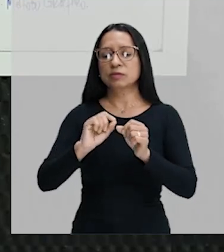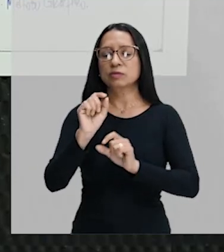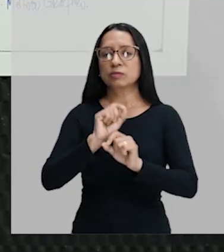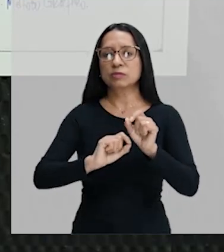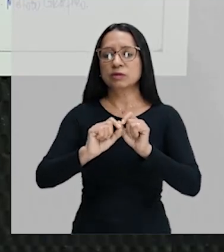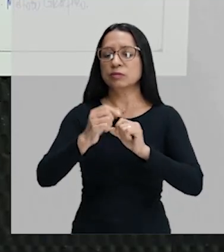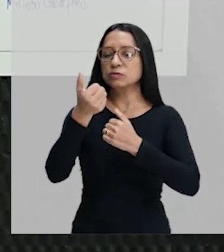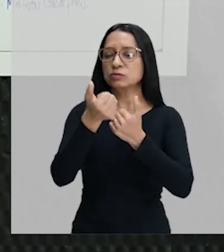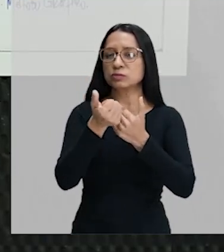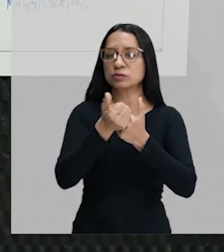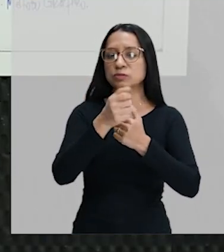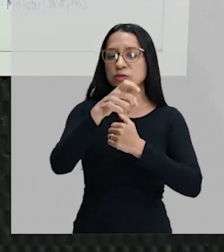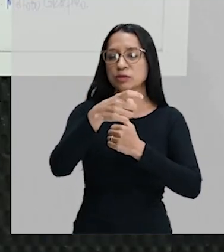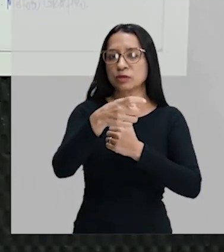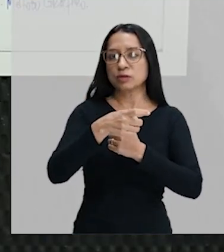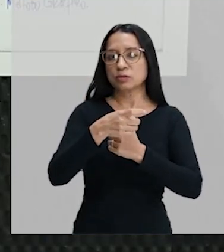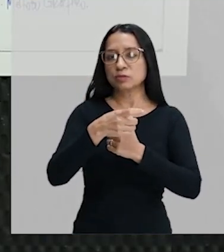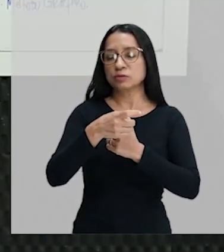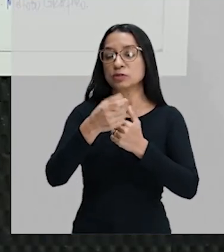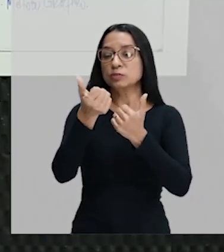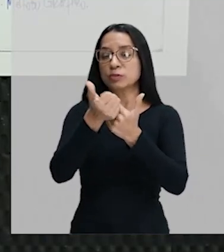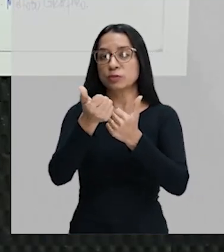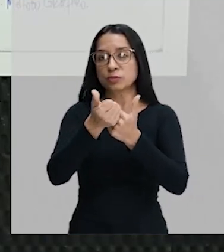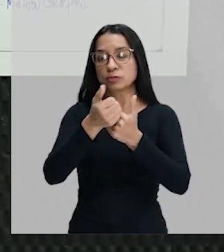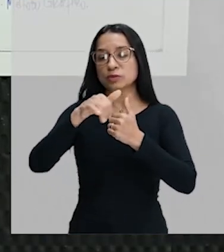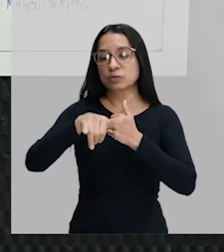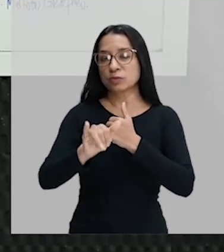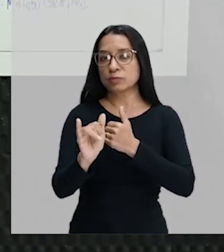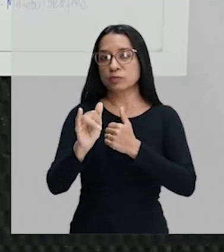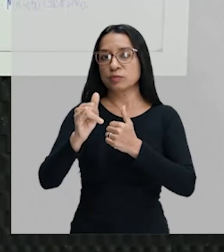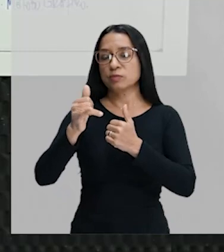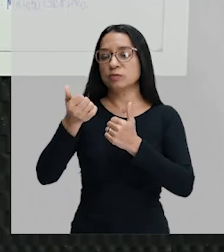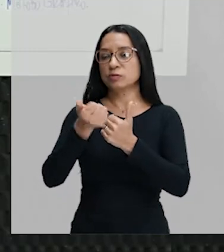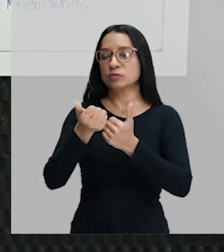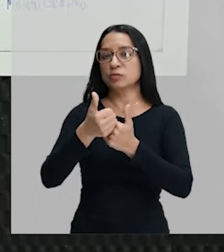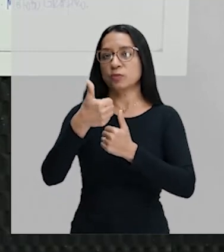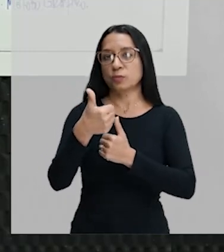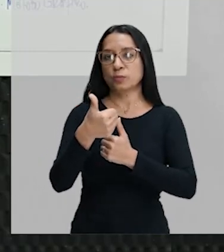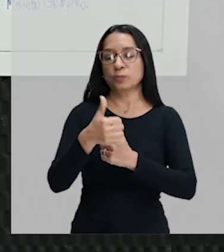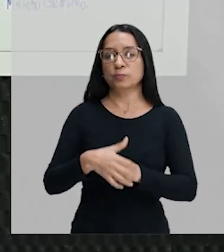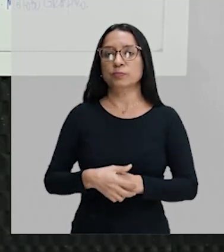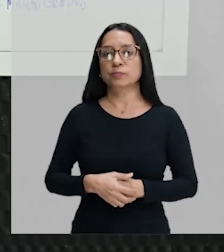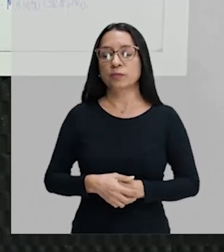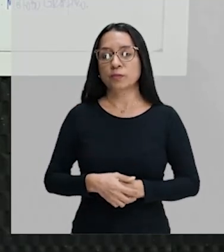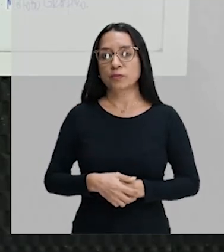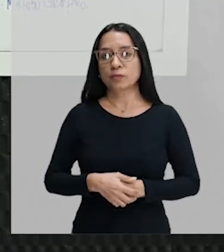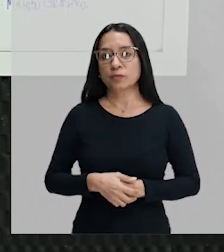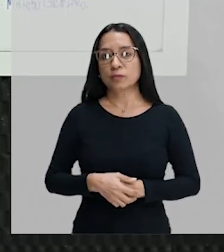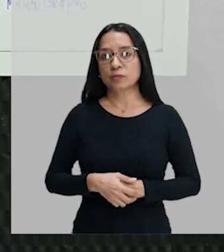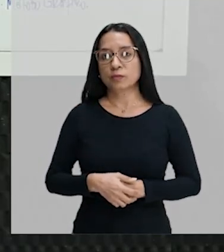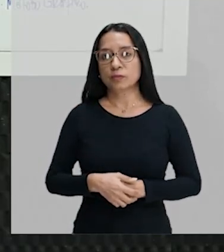Eu vou substituir o x por 2 e o y por 1. Tá? Então, você vê aqui, vai ficar 2